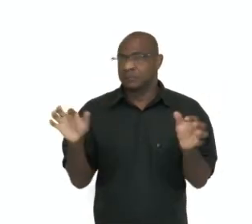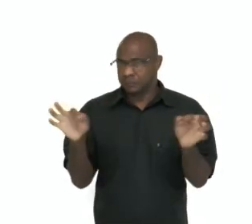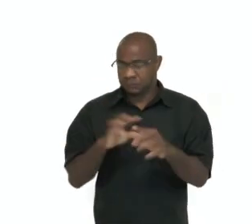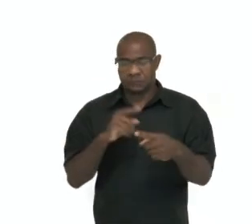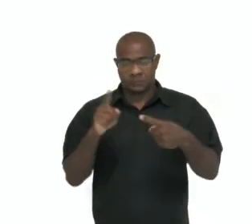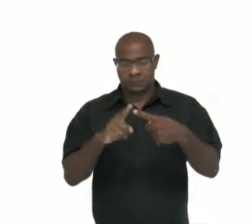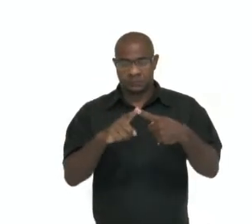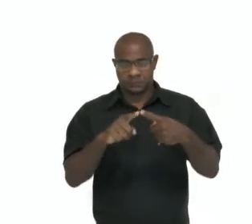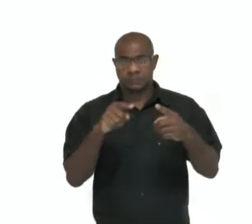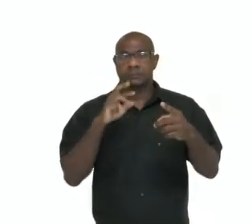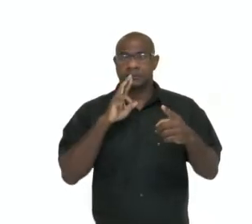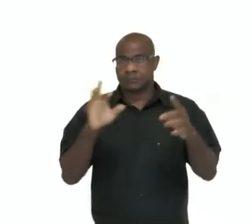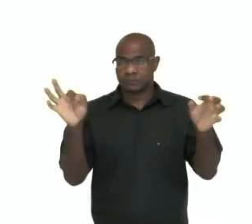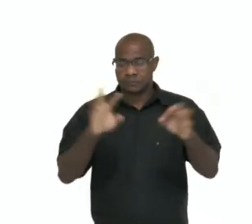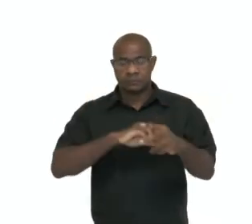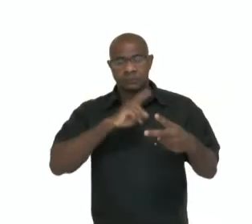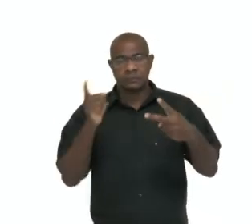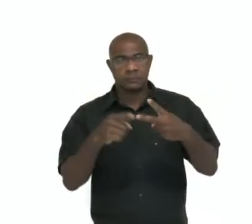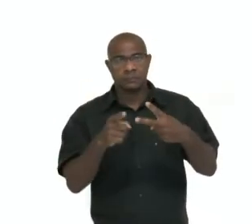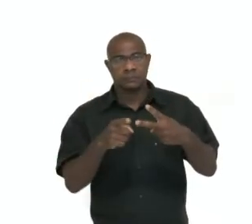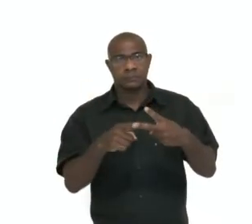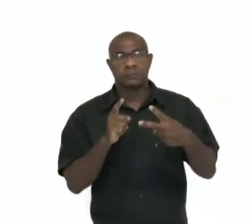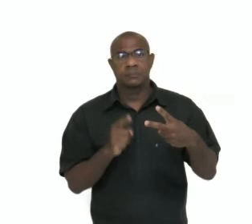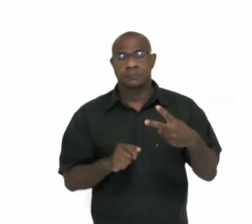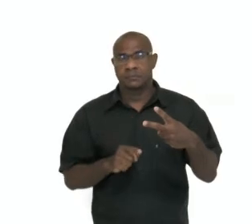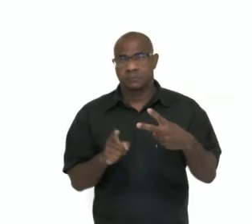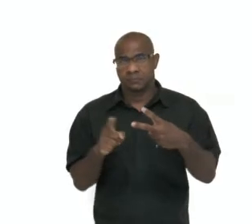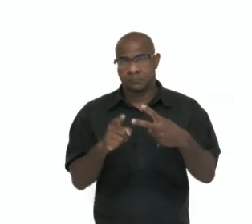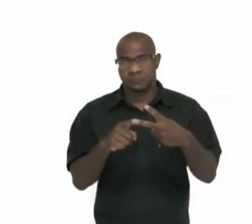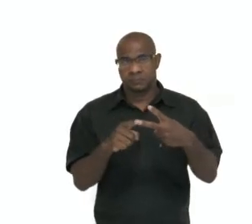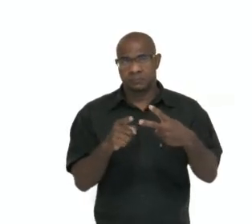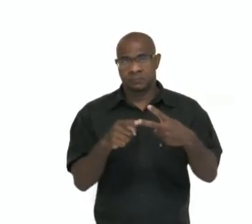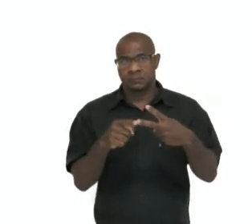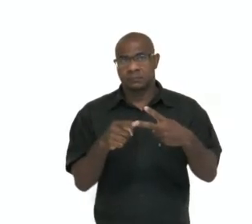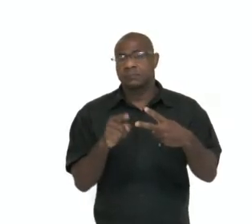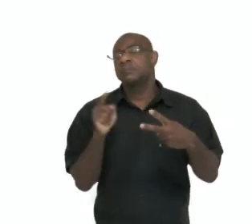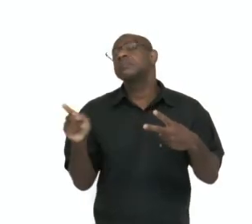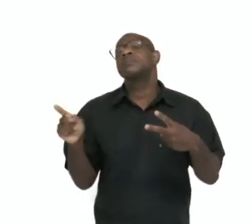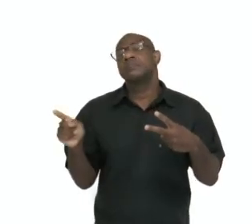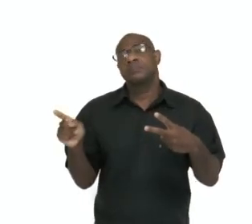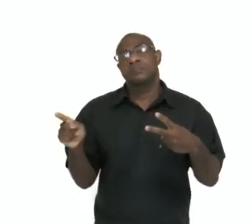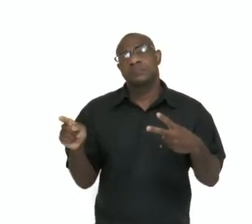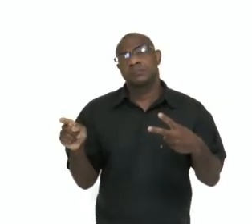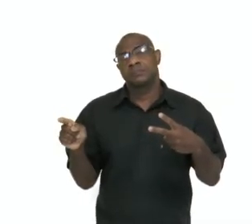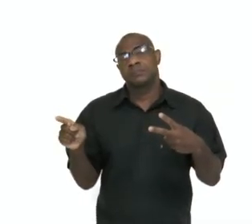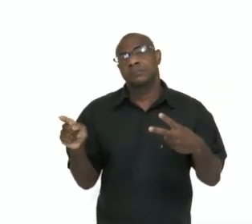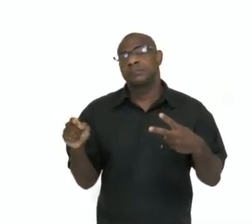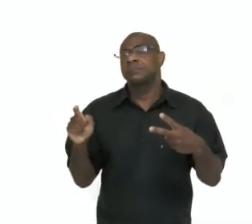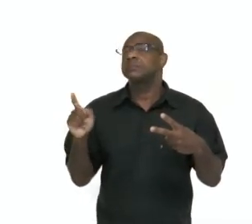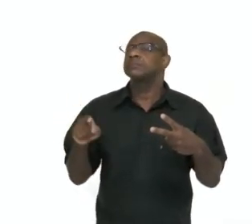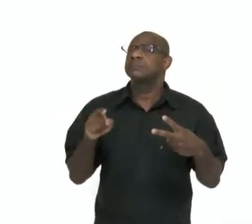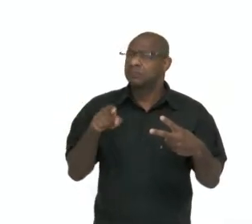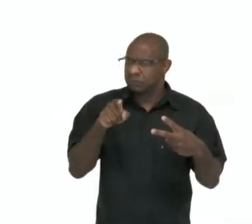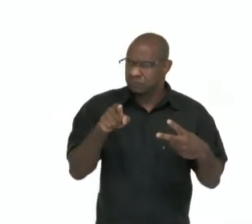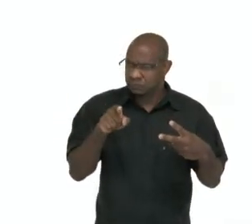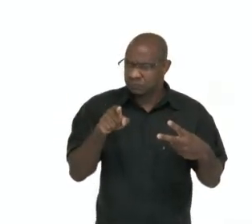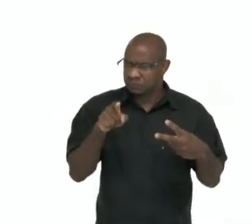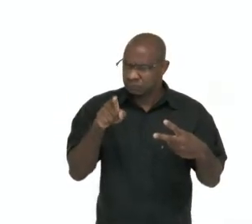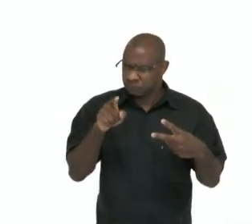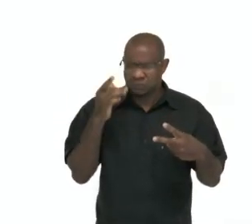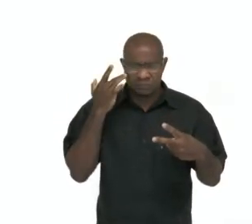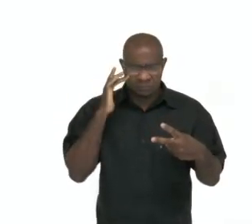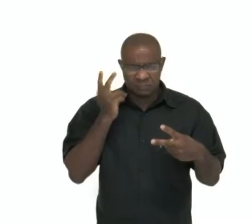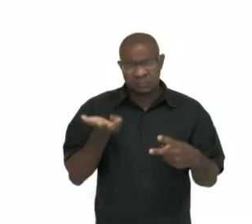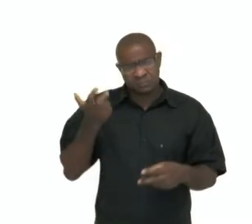primeira questão, você vai para a segunda questão, que é a questão sobre se você considera a